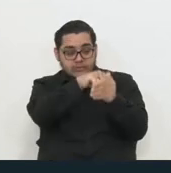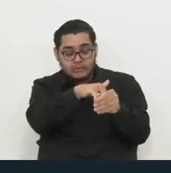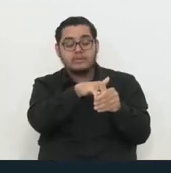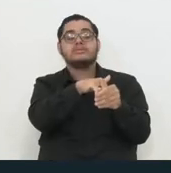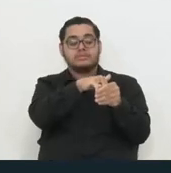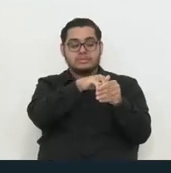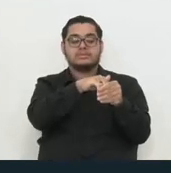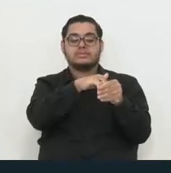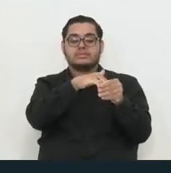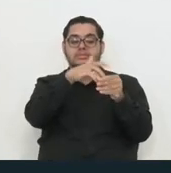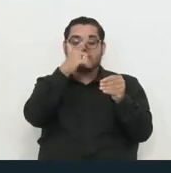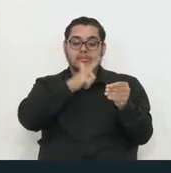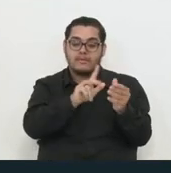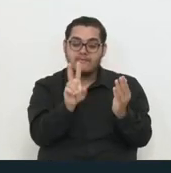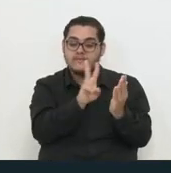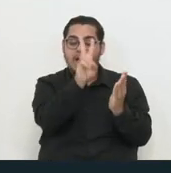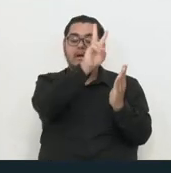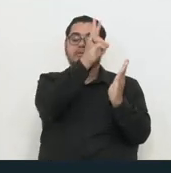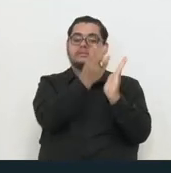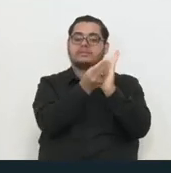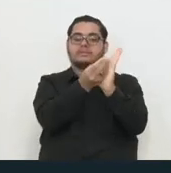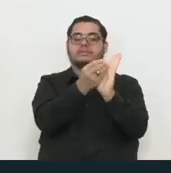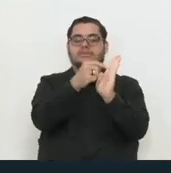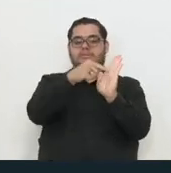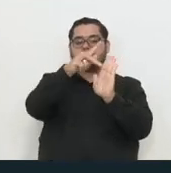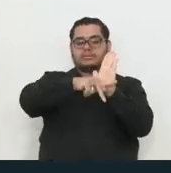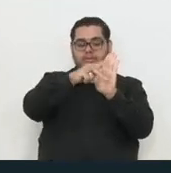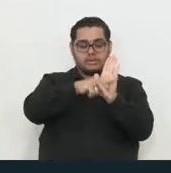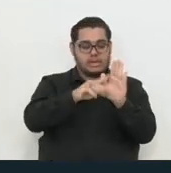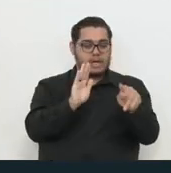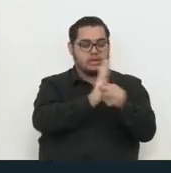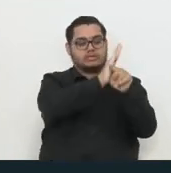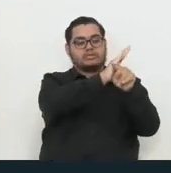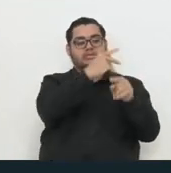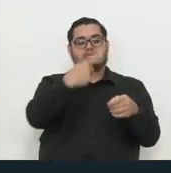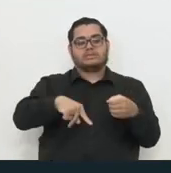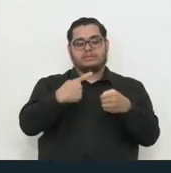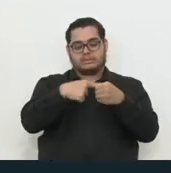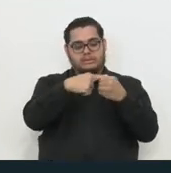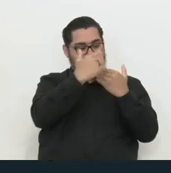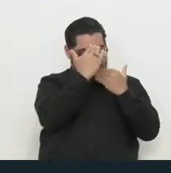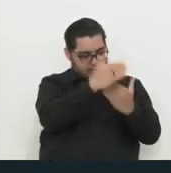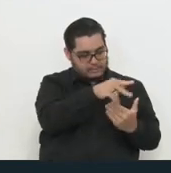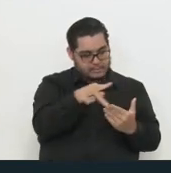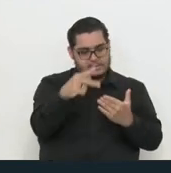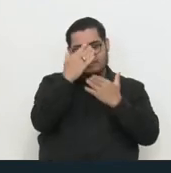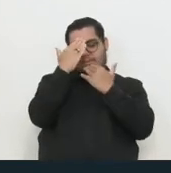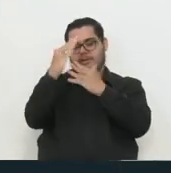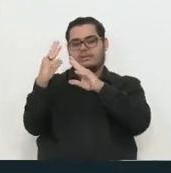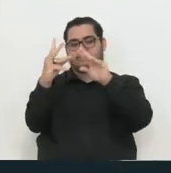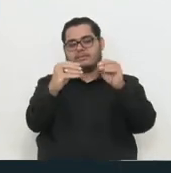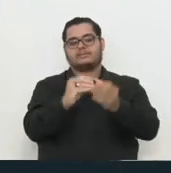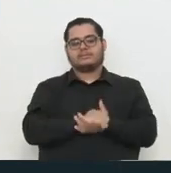e valorizado nos seus projetos nessa casa para contribuir para nossa cidade muito obrigado Presidente Obrigado a todos